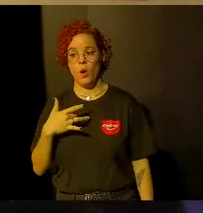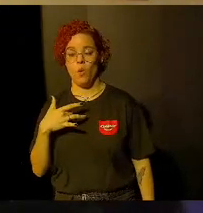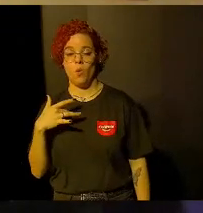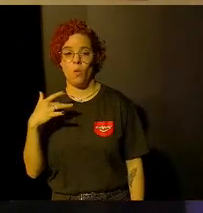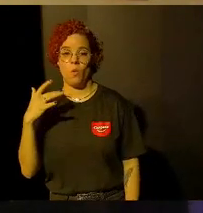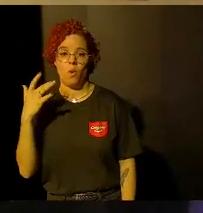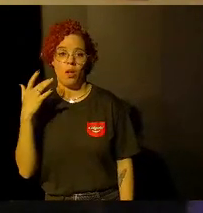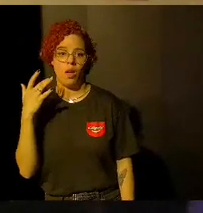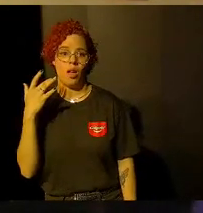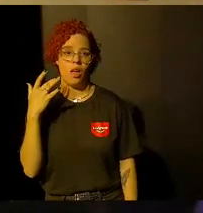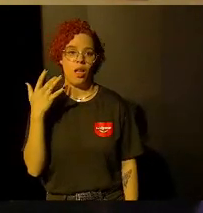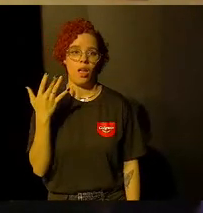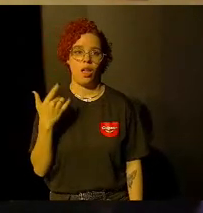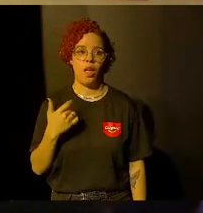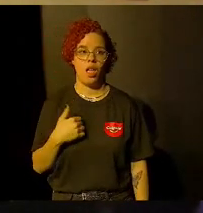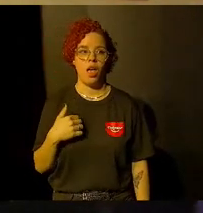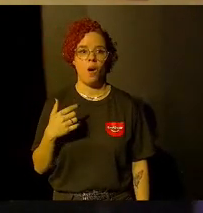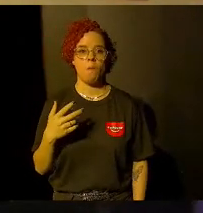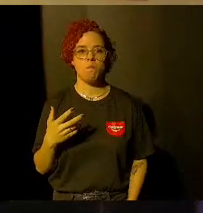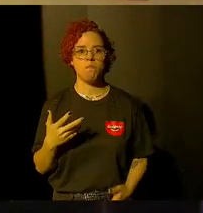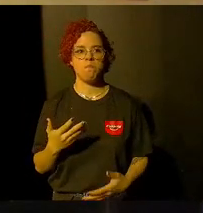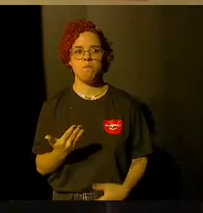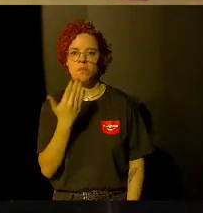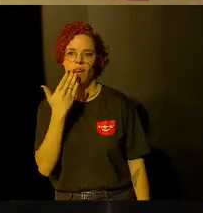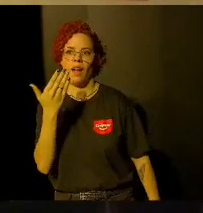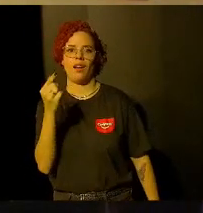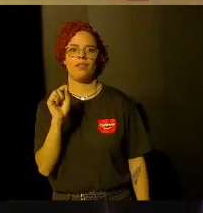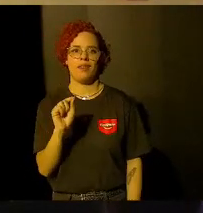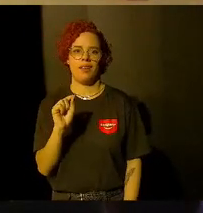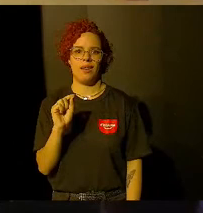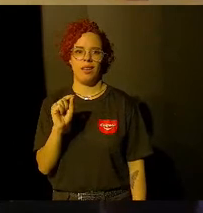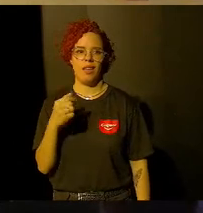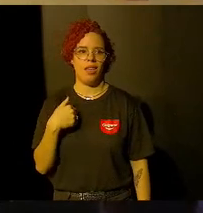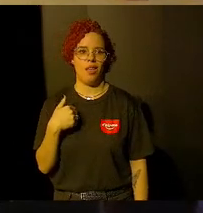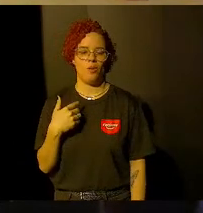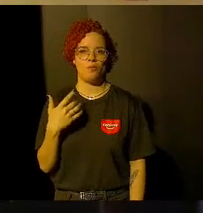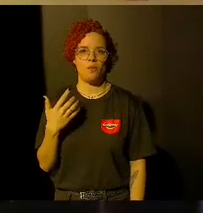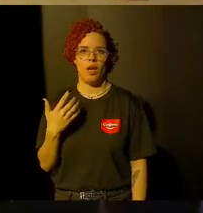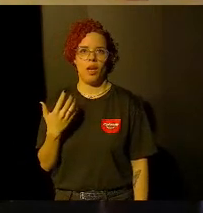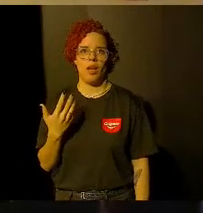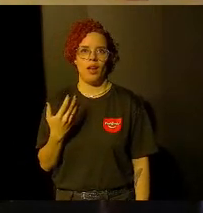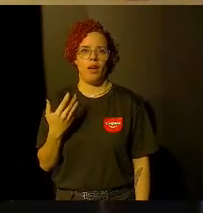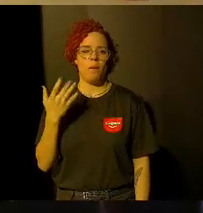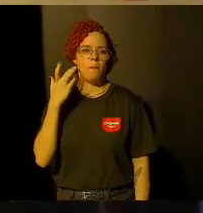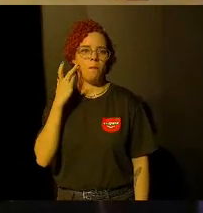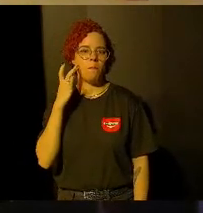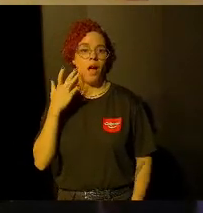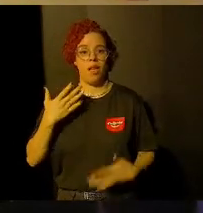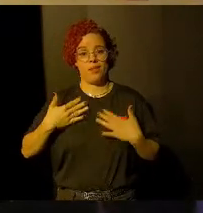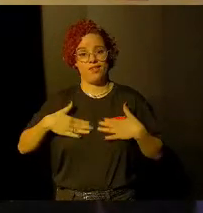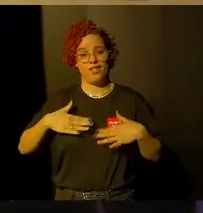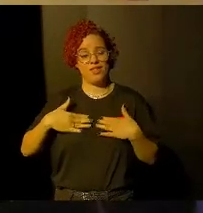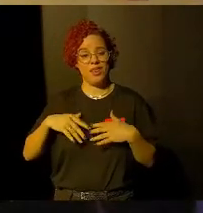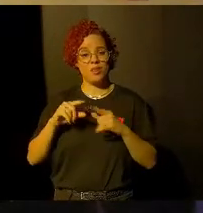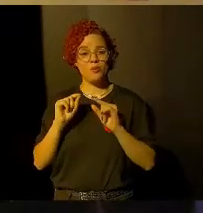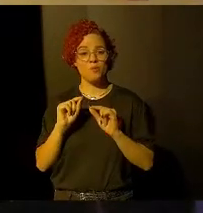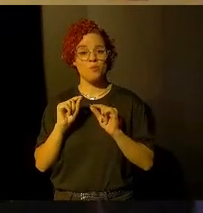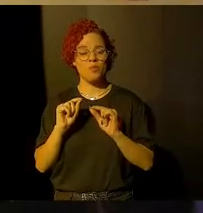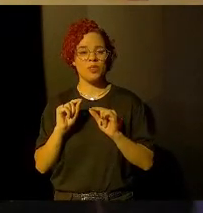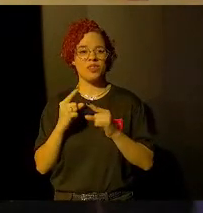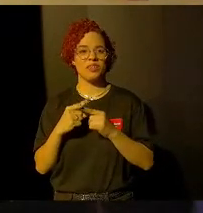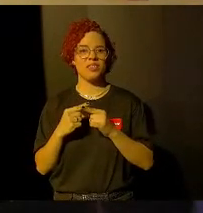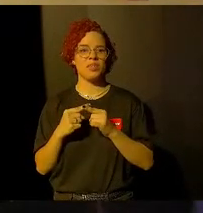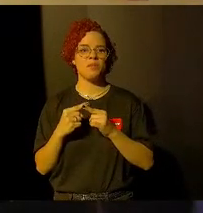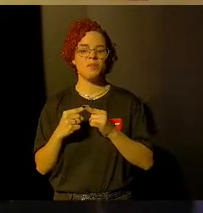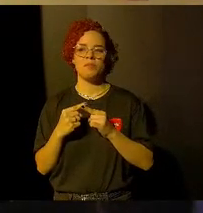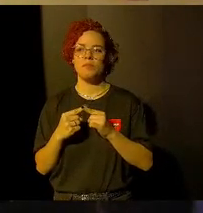como há não parece que ninguém duvida que eu sou brasileiro descanso porque não te remove muita